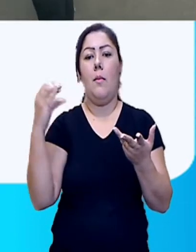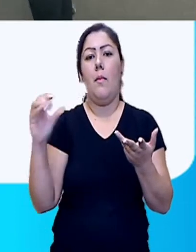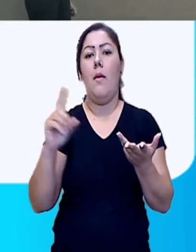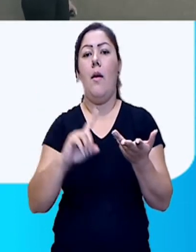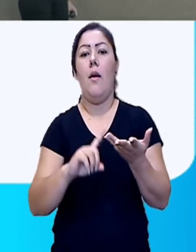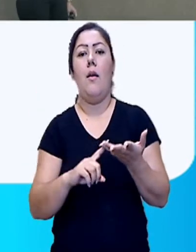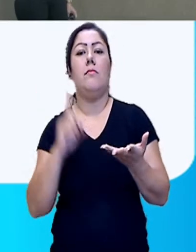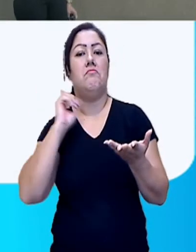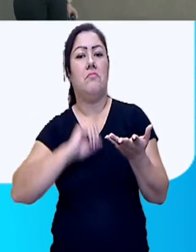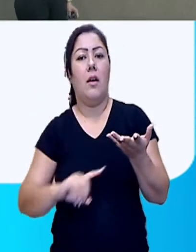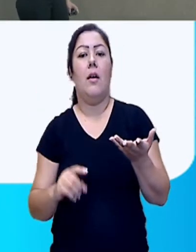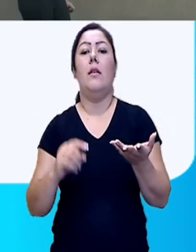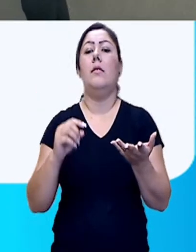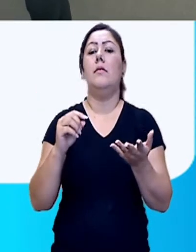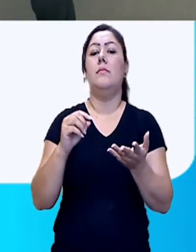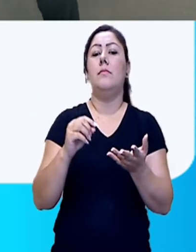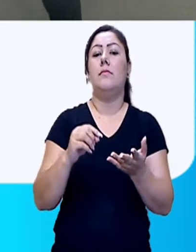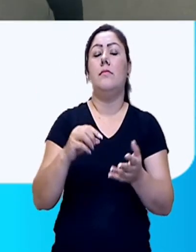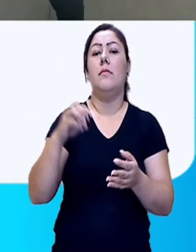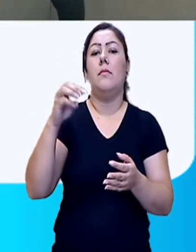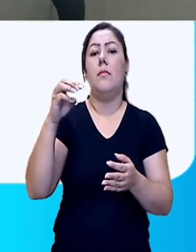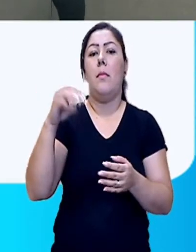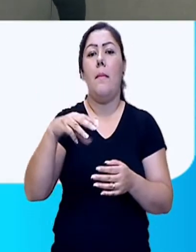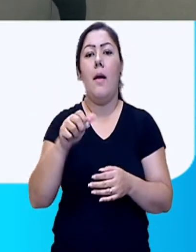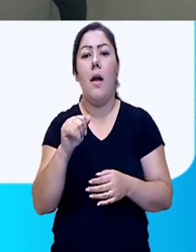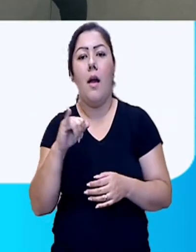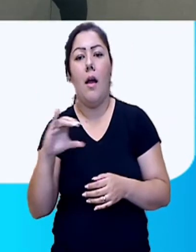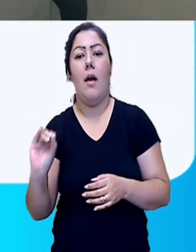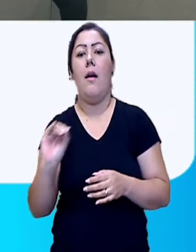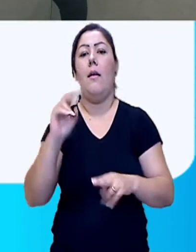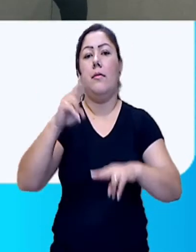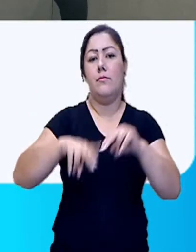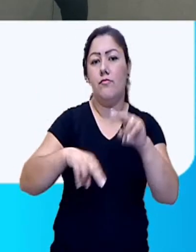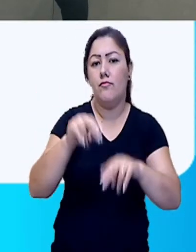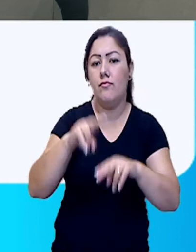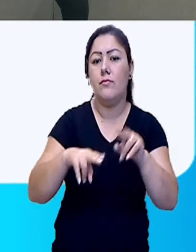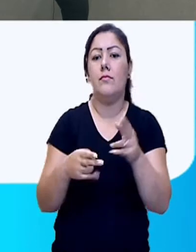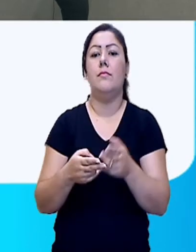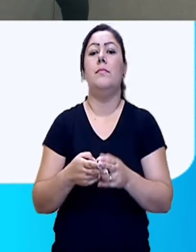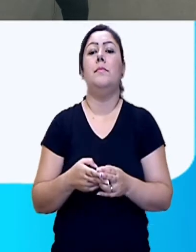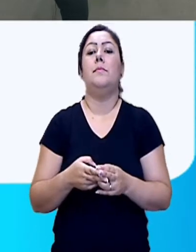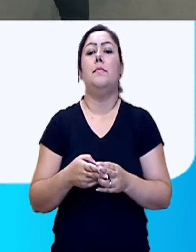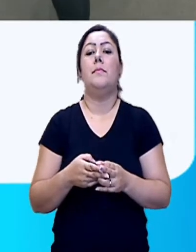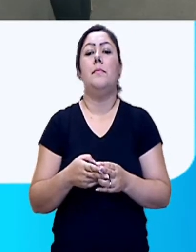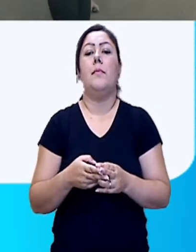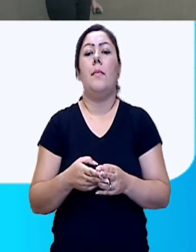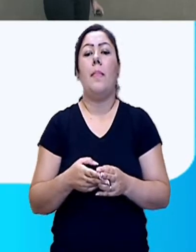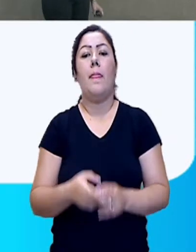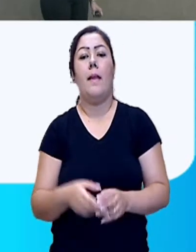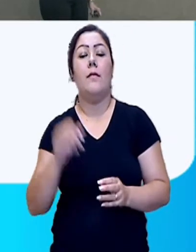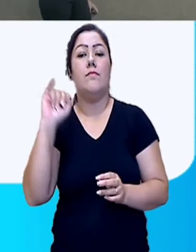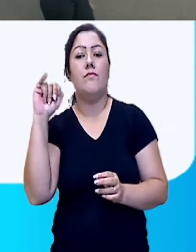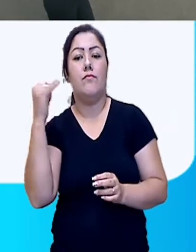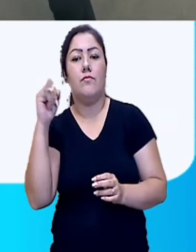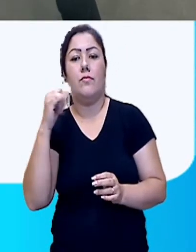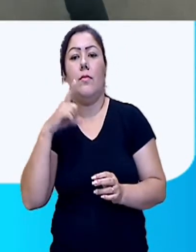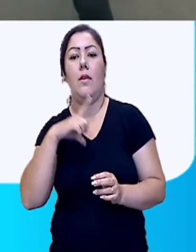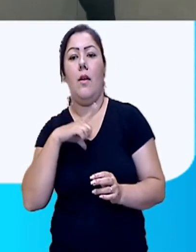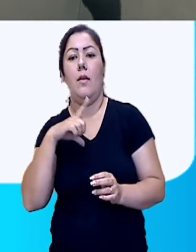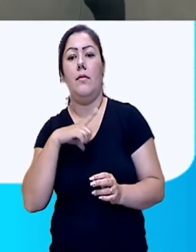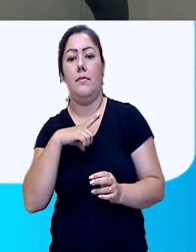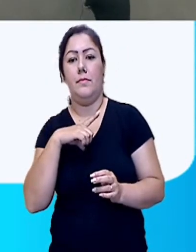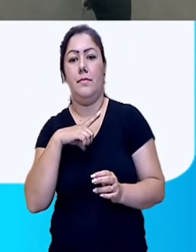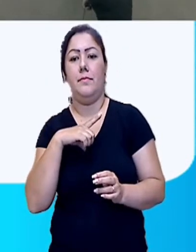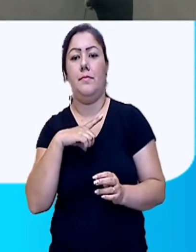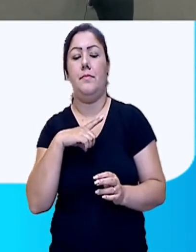junho. E no mês de janeiro, olha, teve um crédito de 2.400.